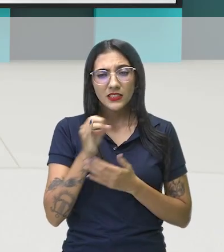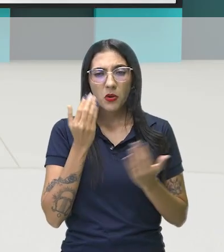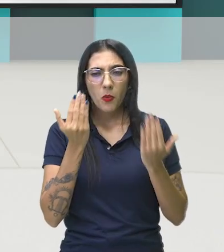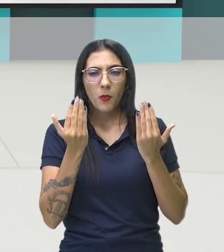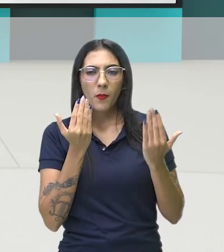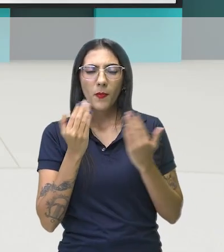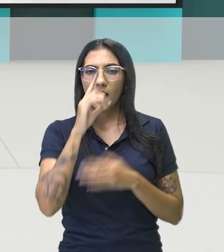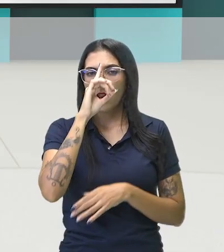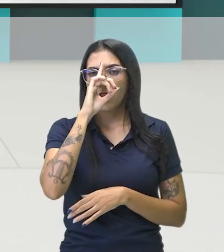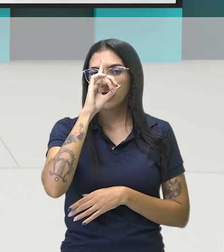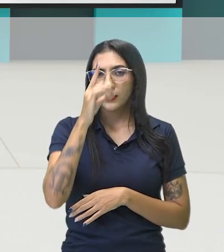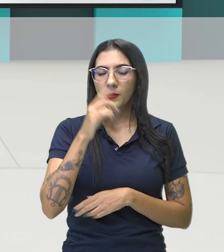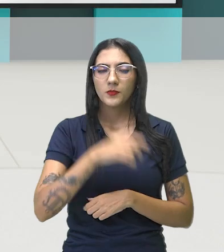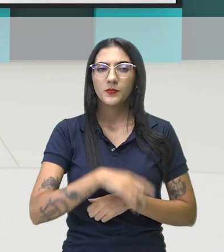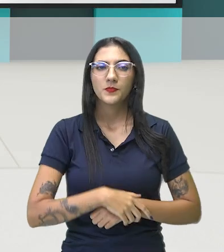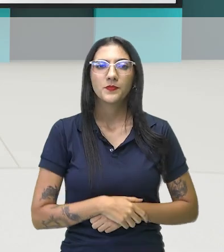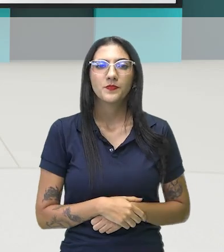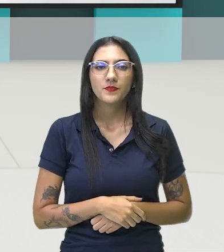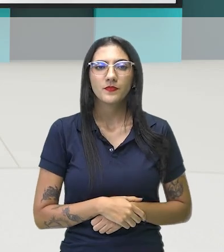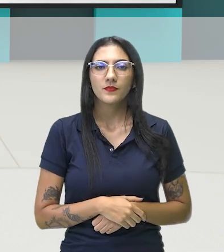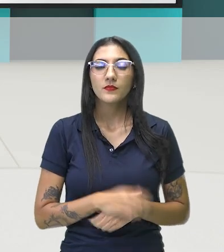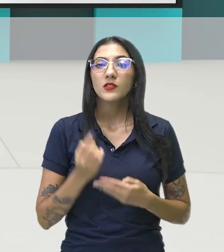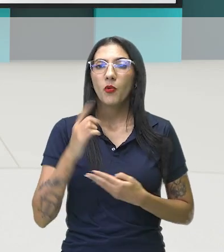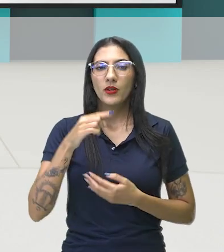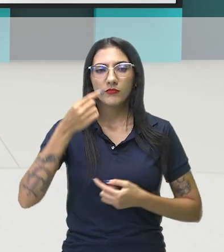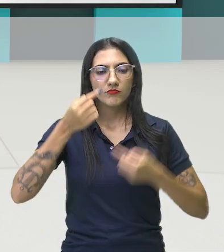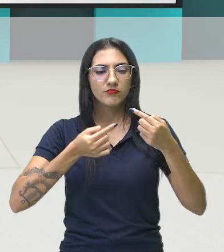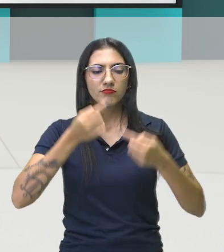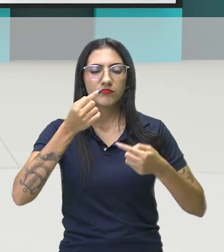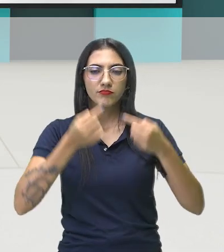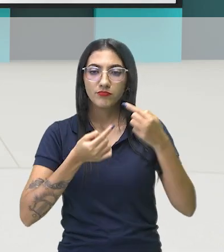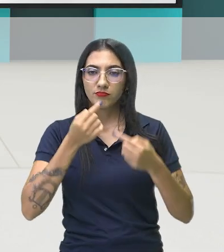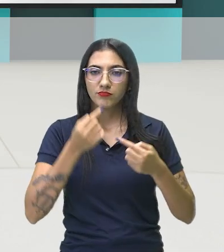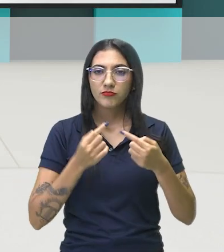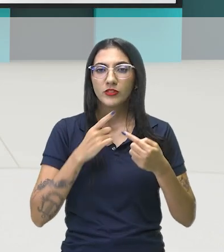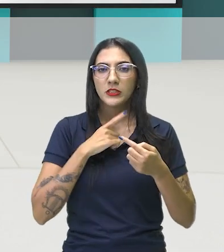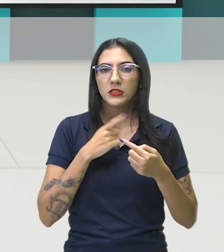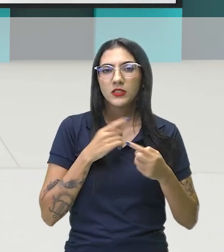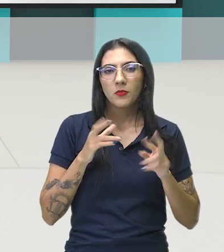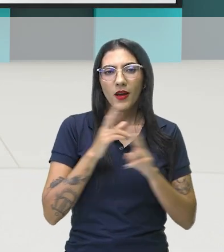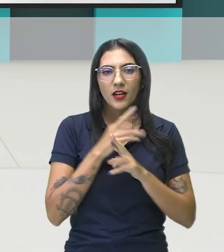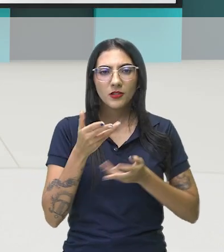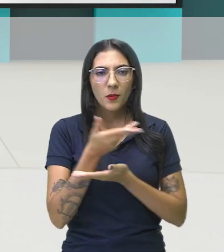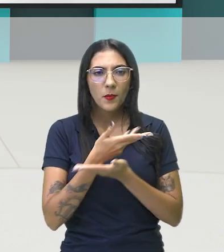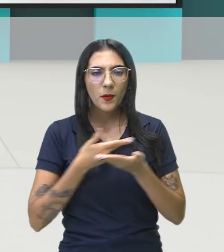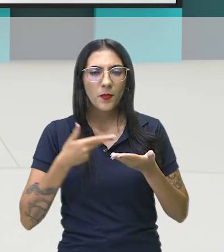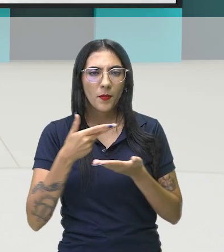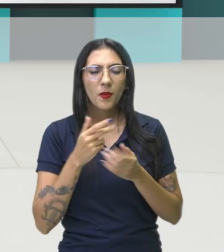clássica racional. Esse conflito, afirmou, envolver uma dimensão